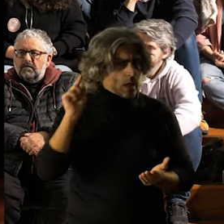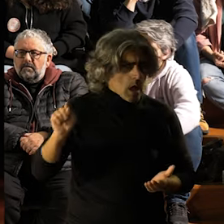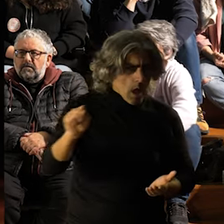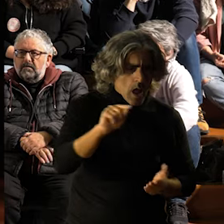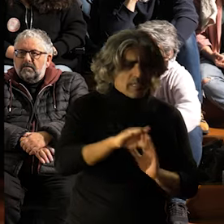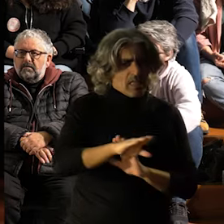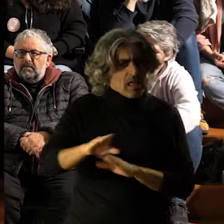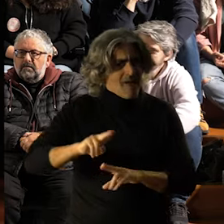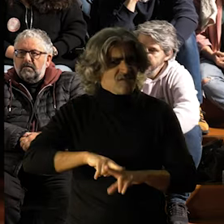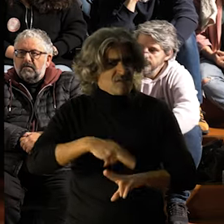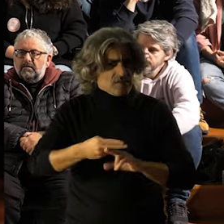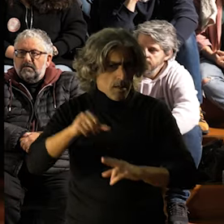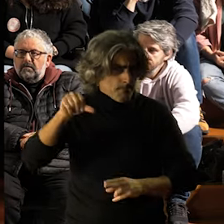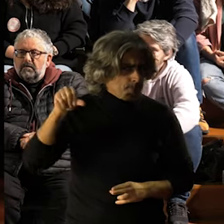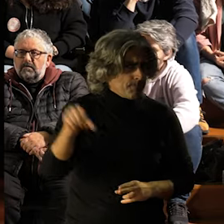direita fará pior.